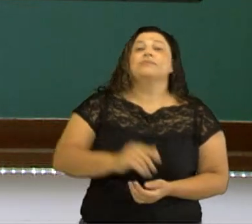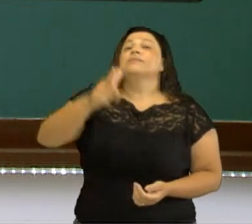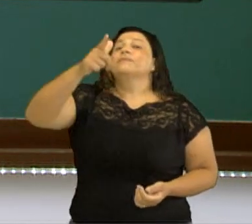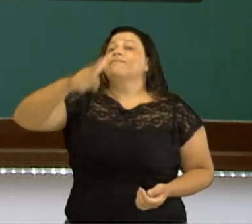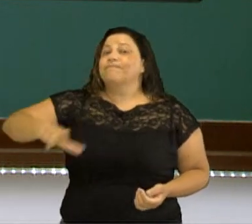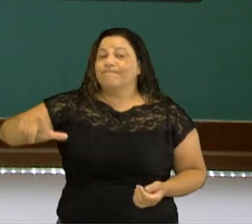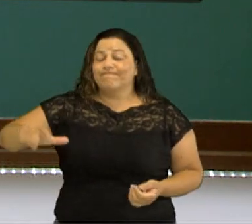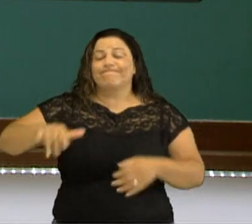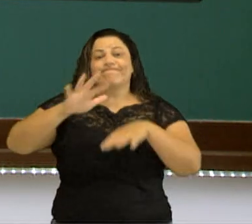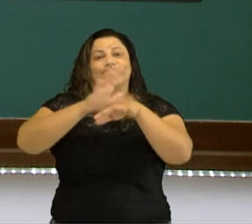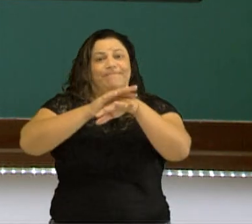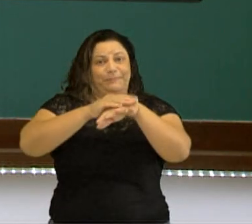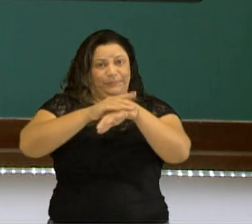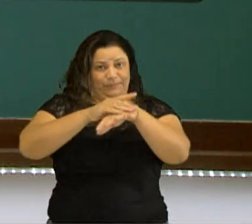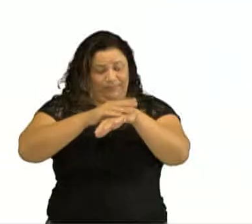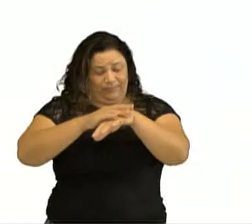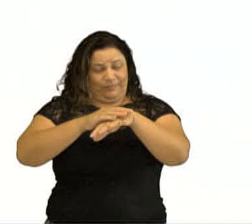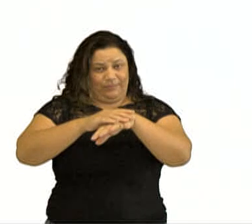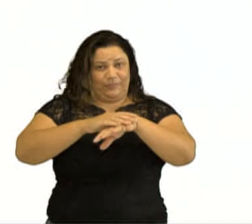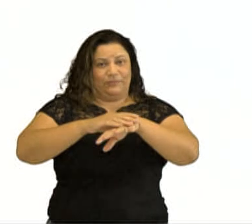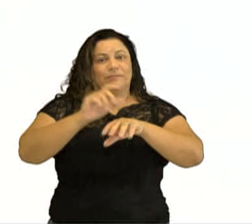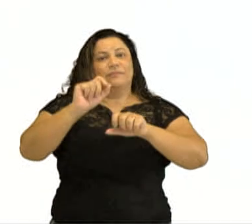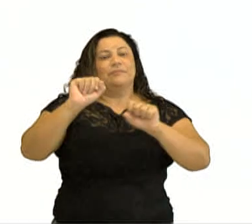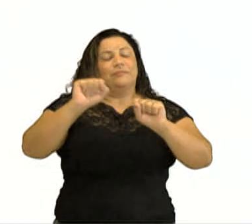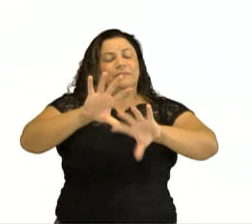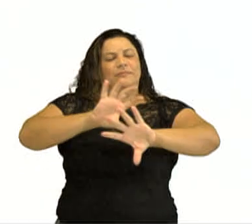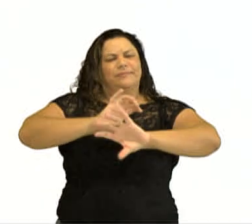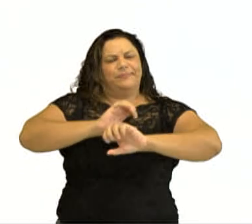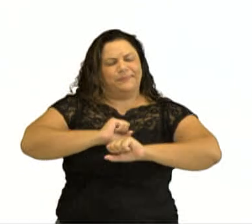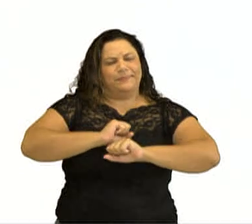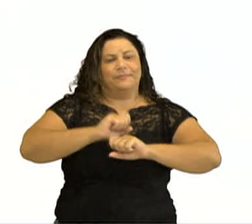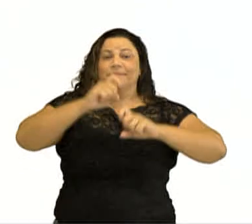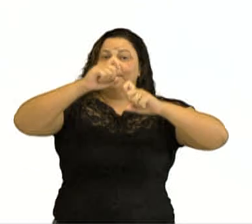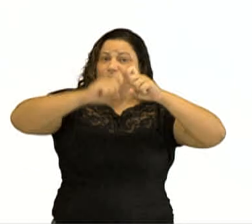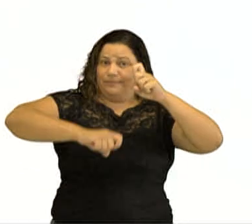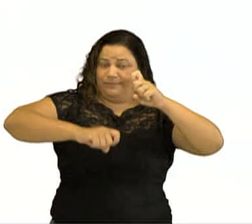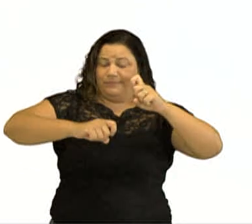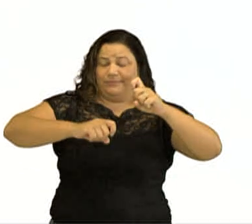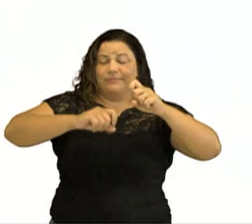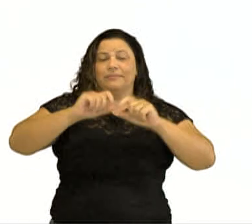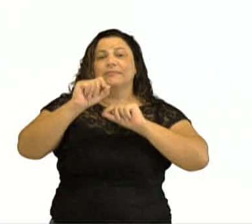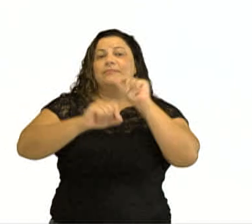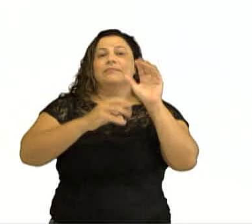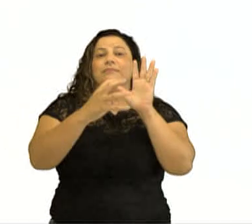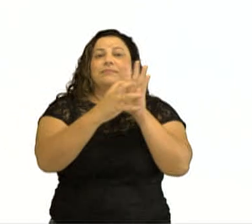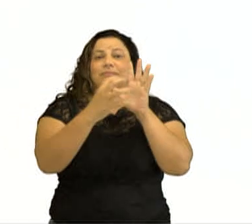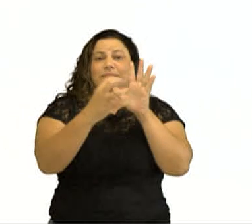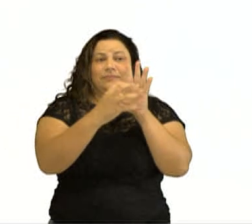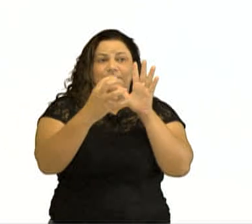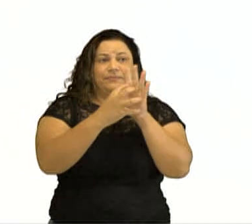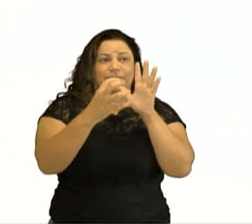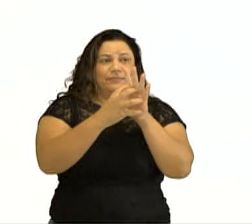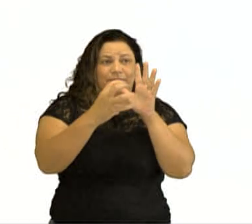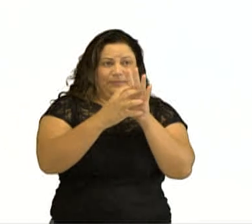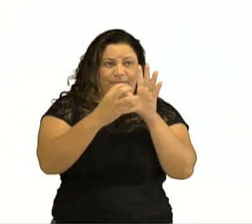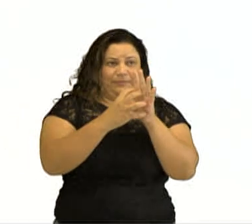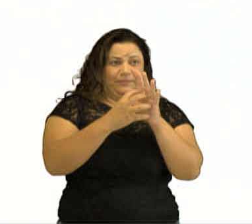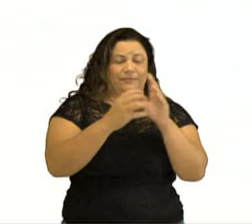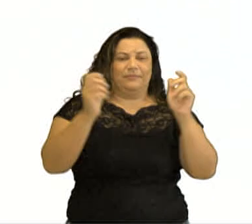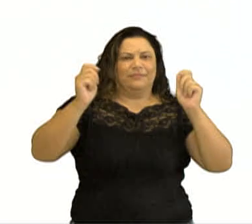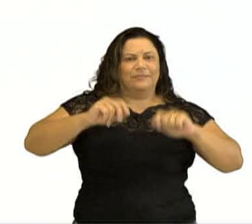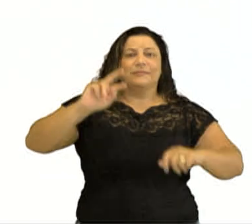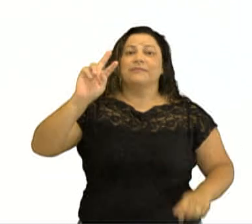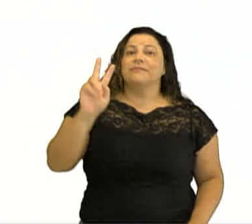Outra infecção sexualmente transmissível que a gente vai falar é a AIDS, é a Síndrome da